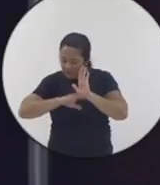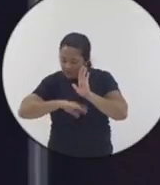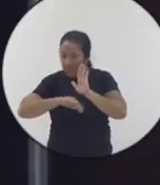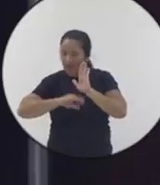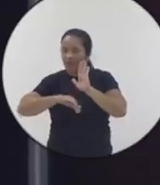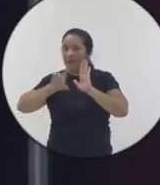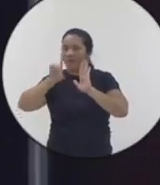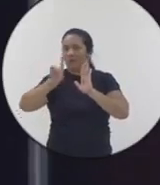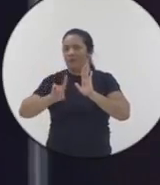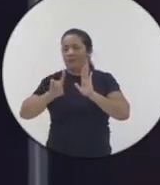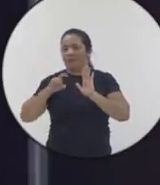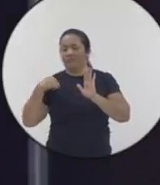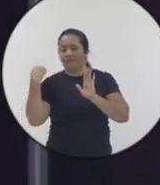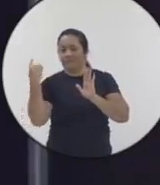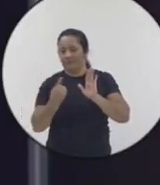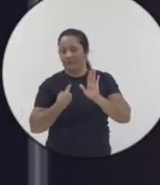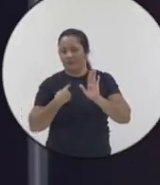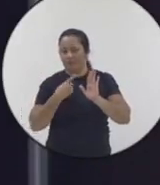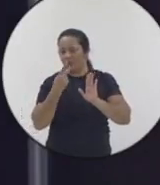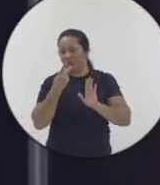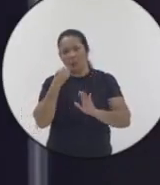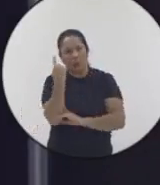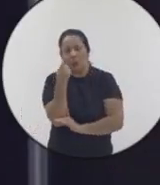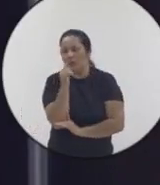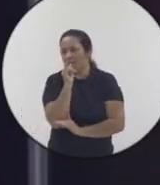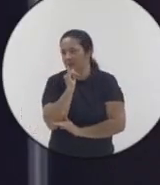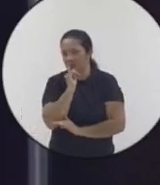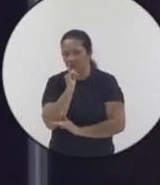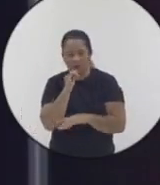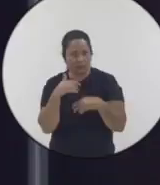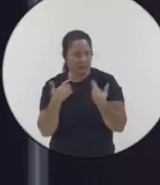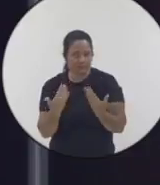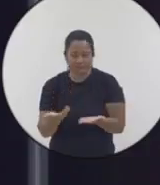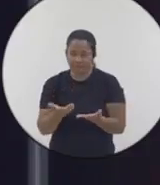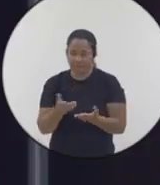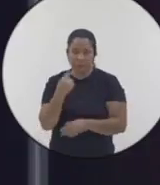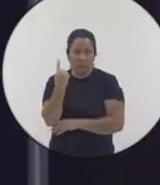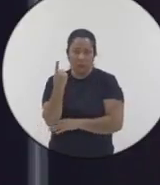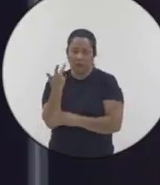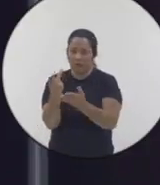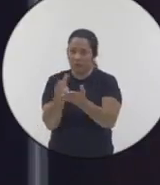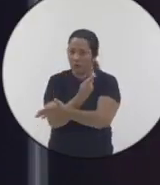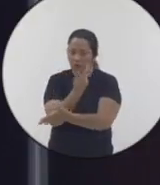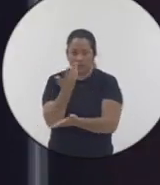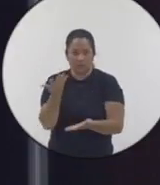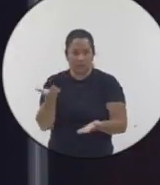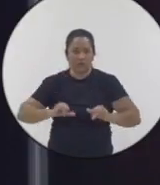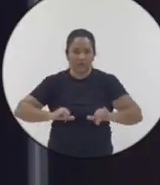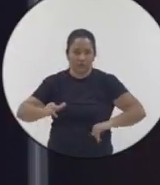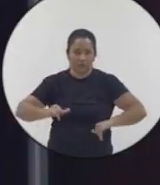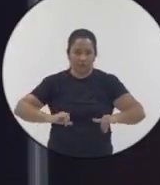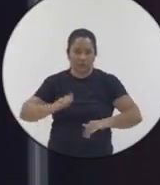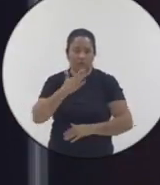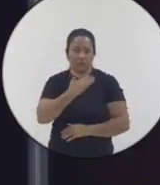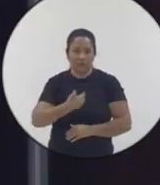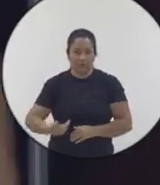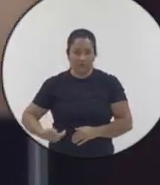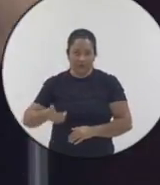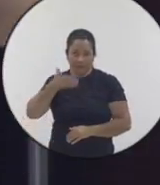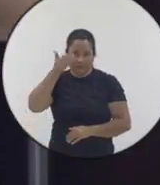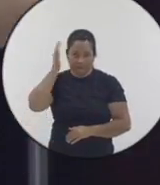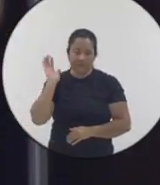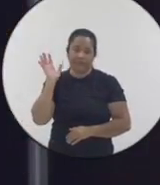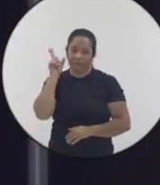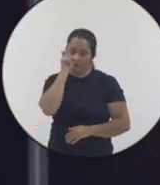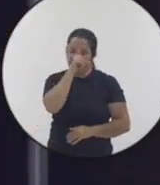esse apontamento, eu estou citando um dos fatos que a gente vem sofrendo com esse governo temeroso. O